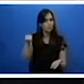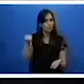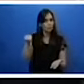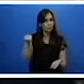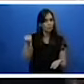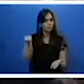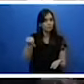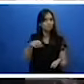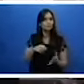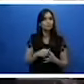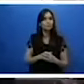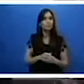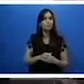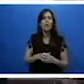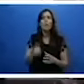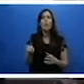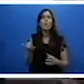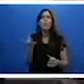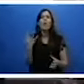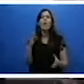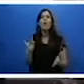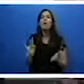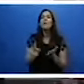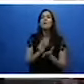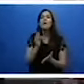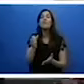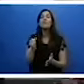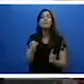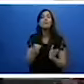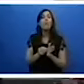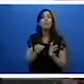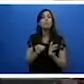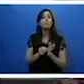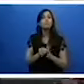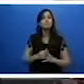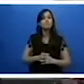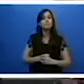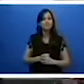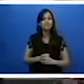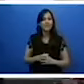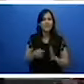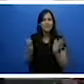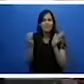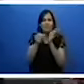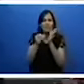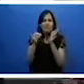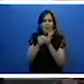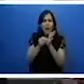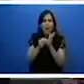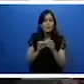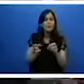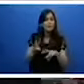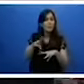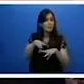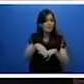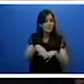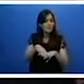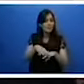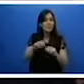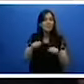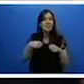páginas. Quantas páginas faltam? Essa palavrinha faltam em matemática também nos dá